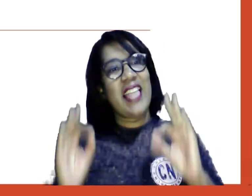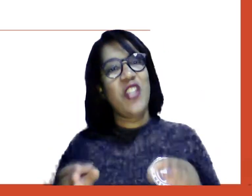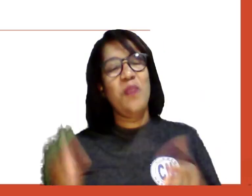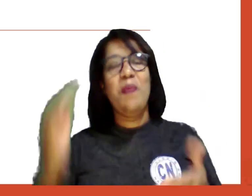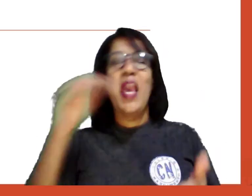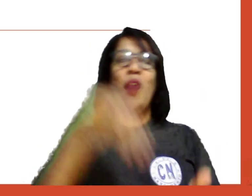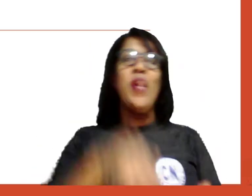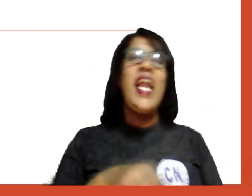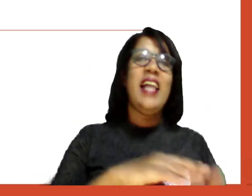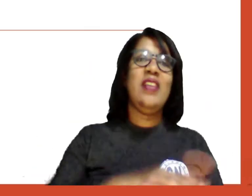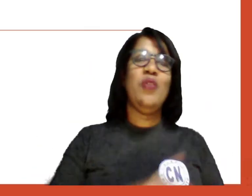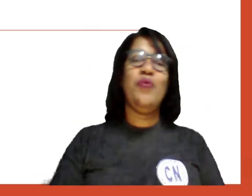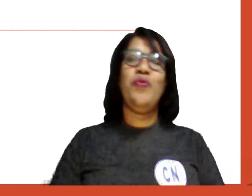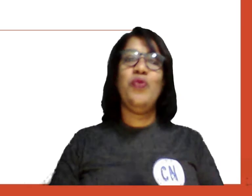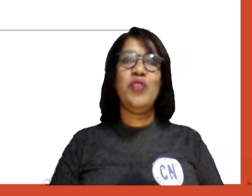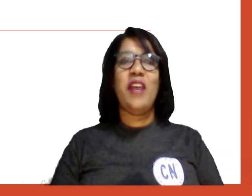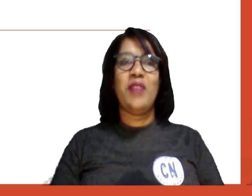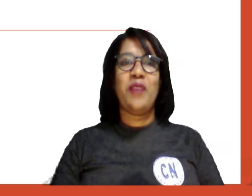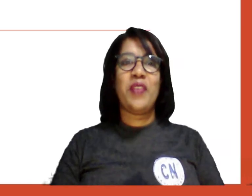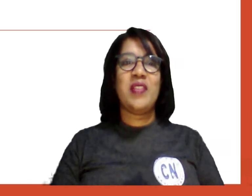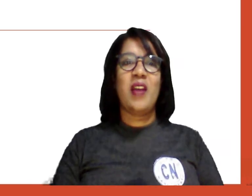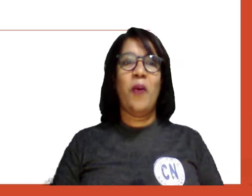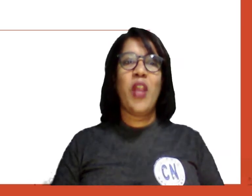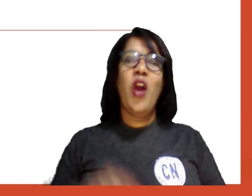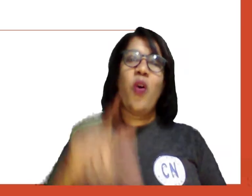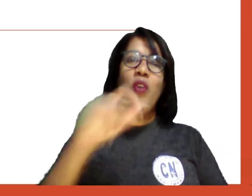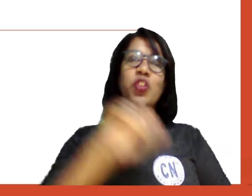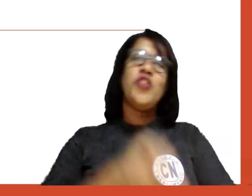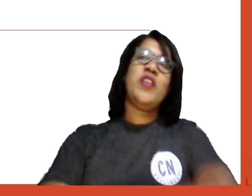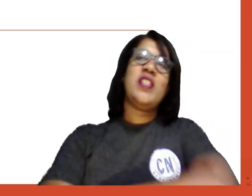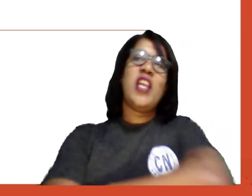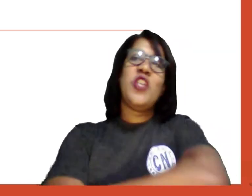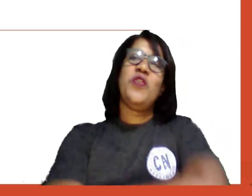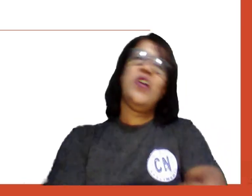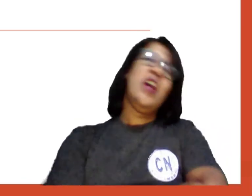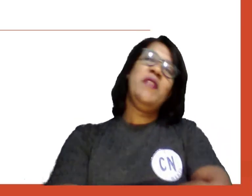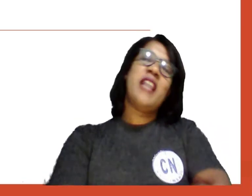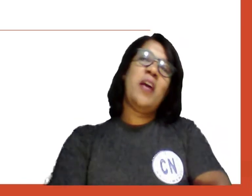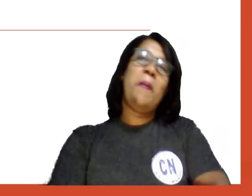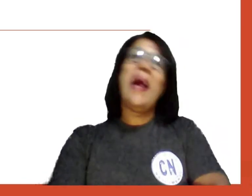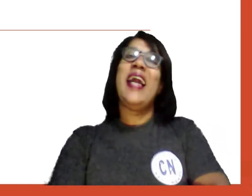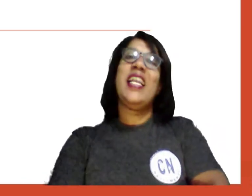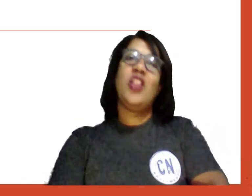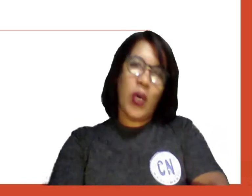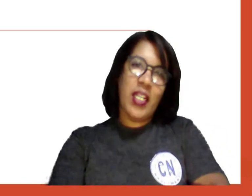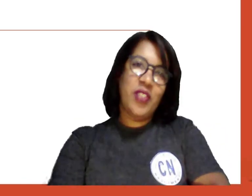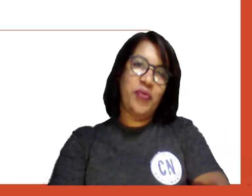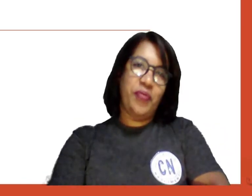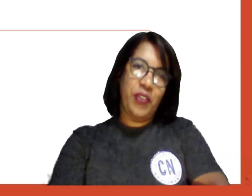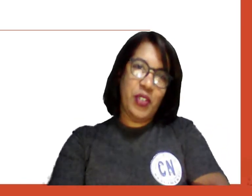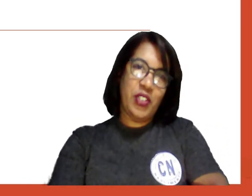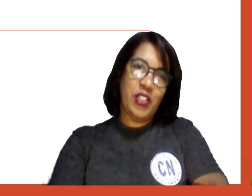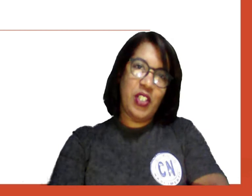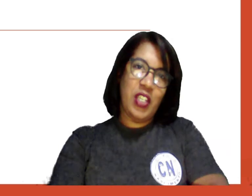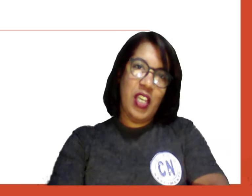da realidade e mergulhar no fundo da ficção? Quantos de vocês fizeram